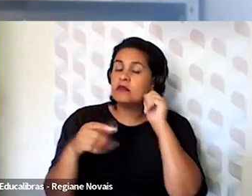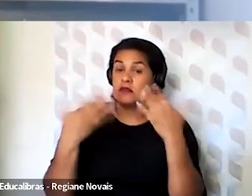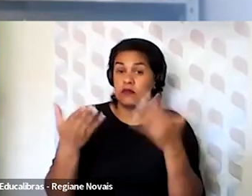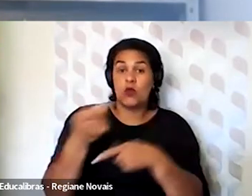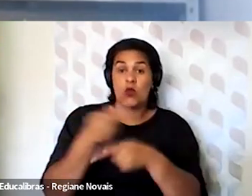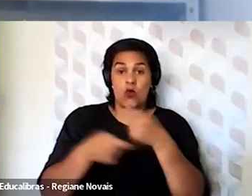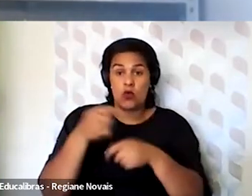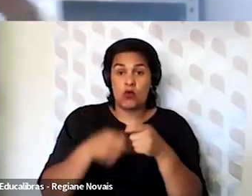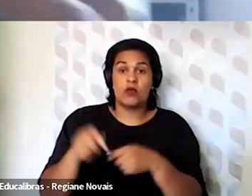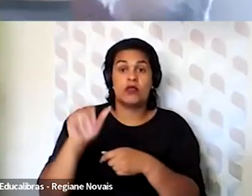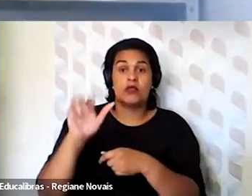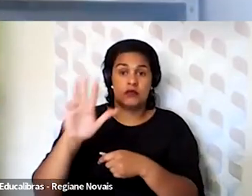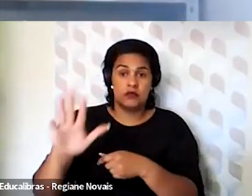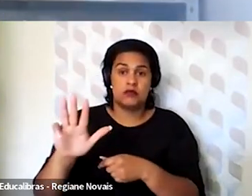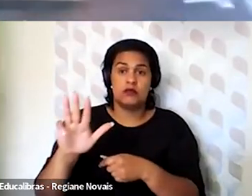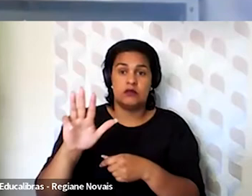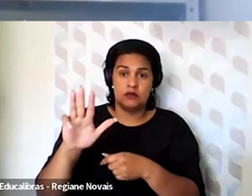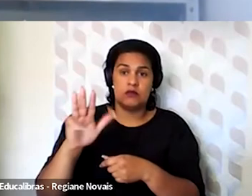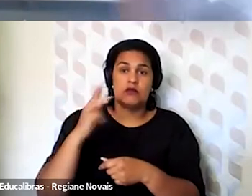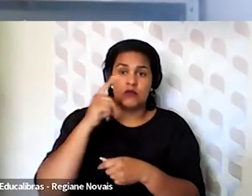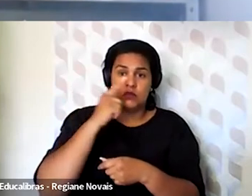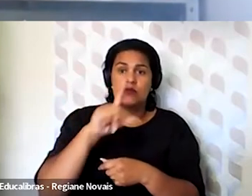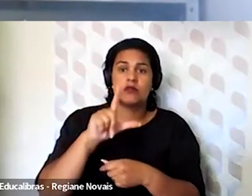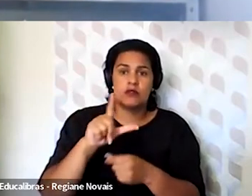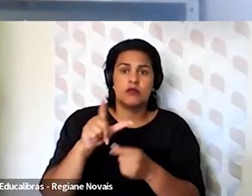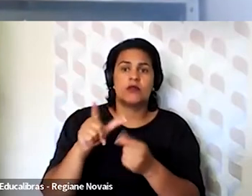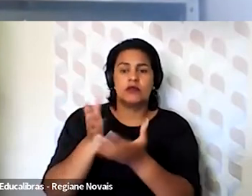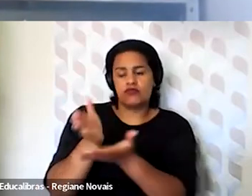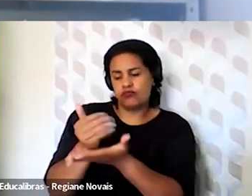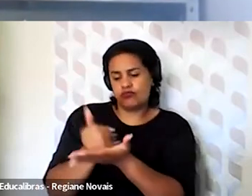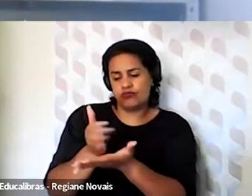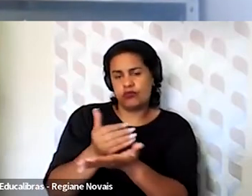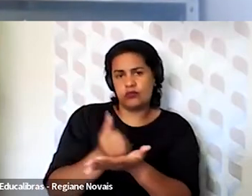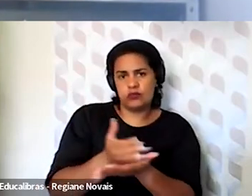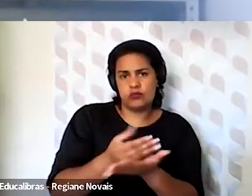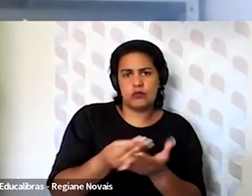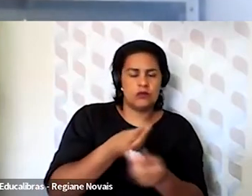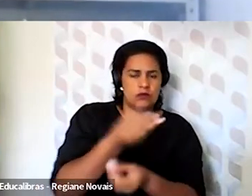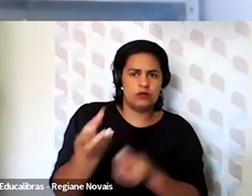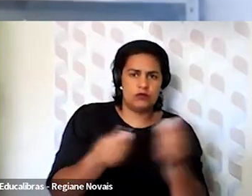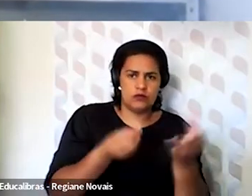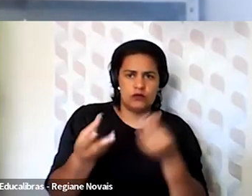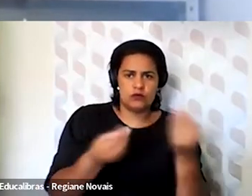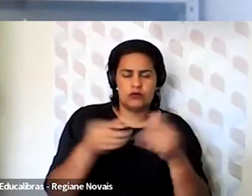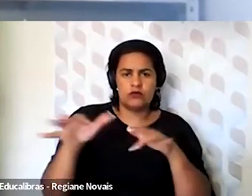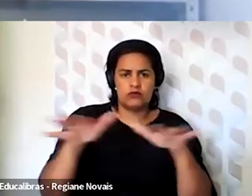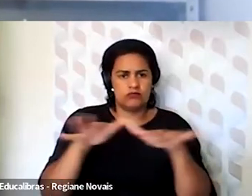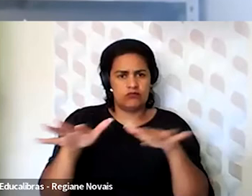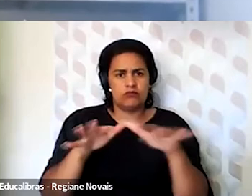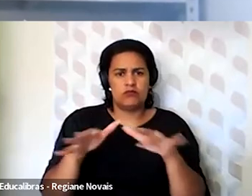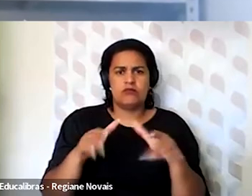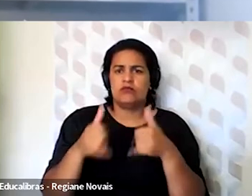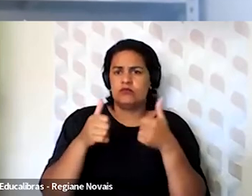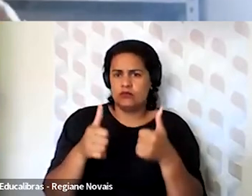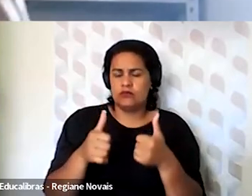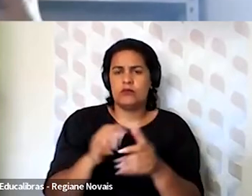pôde pegar um pedaço do bolo e distribuir para os mais pobres, criando uma mobilidade sem precedentes no Brasil,